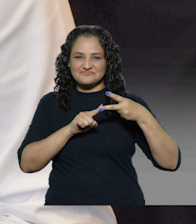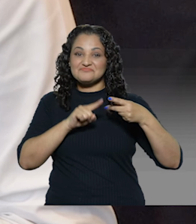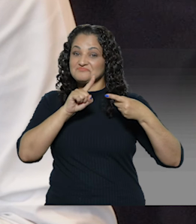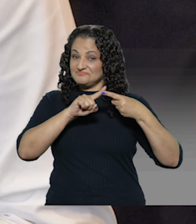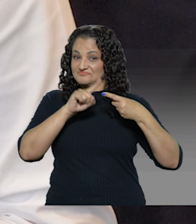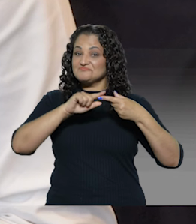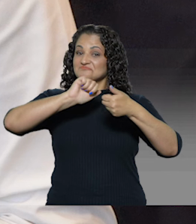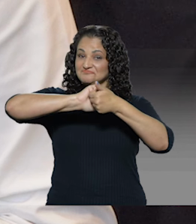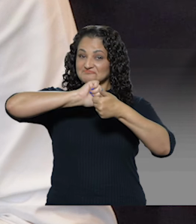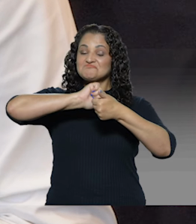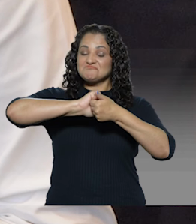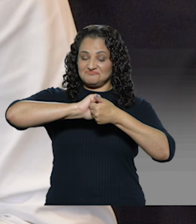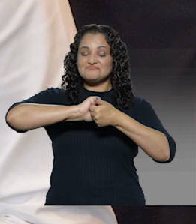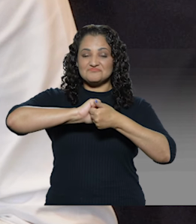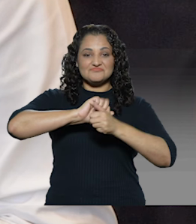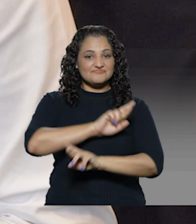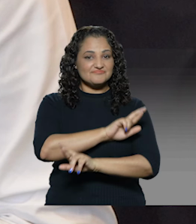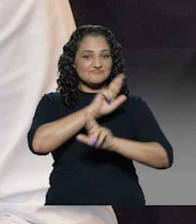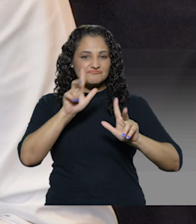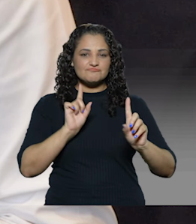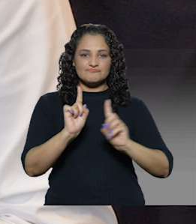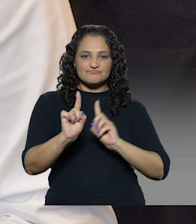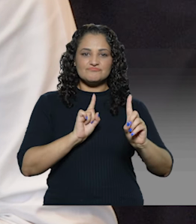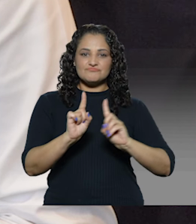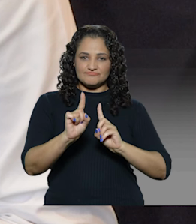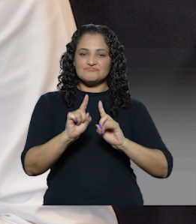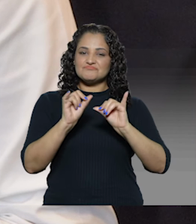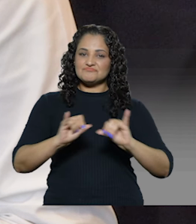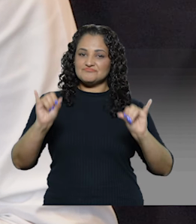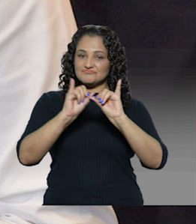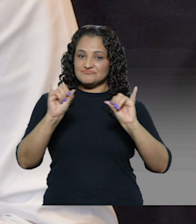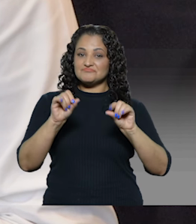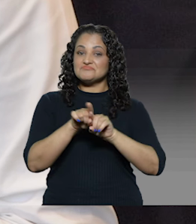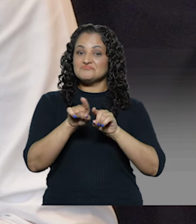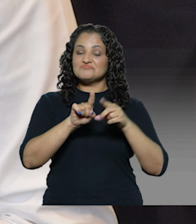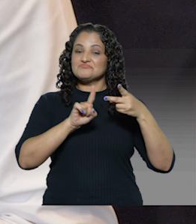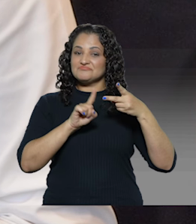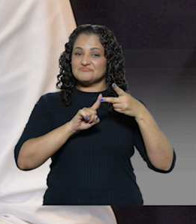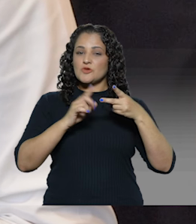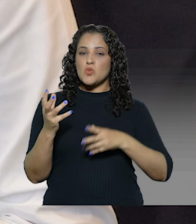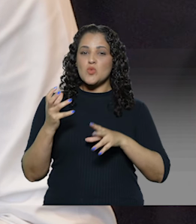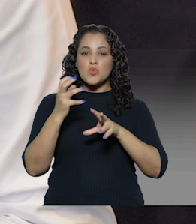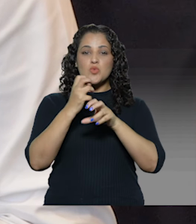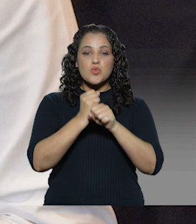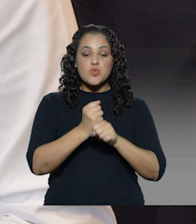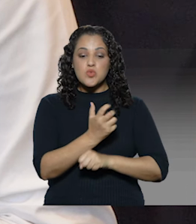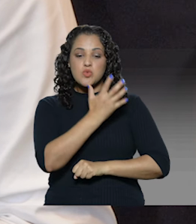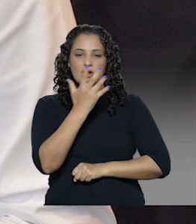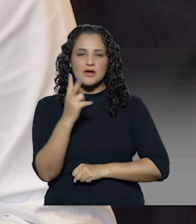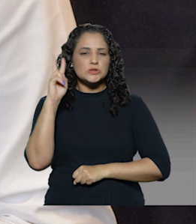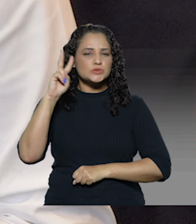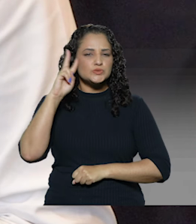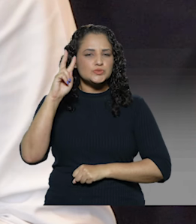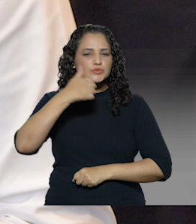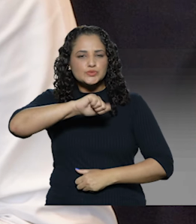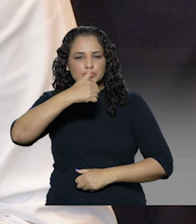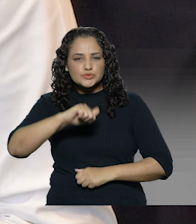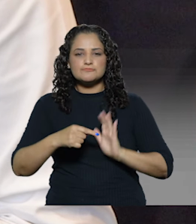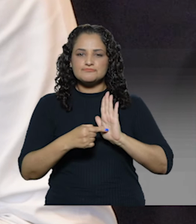pilares: aspectos qualitativos, como diferenciais competitivos e market share, e quantitativos, com análise histórica das